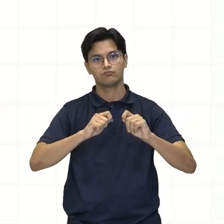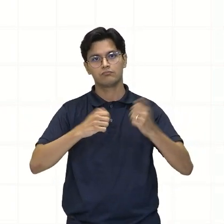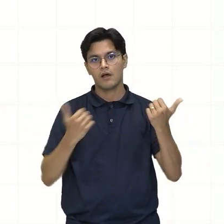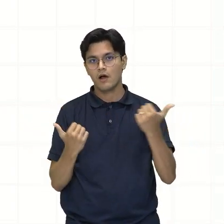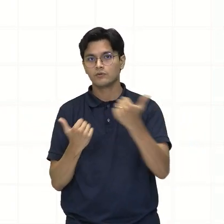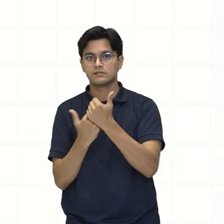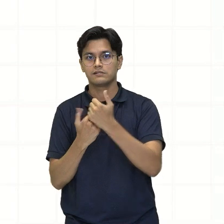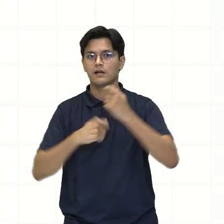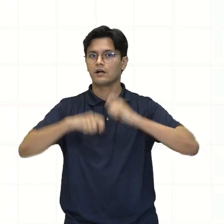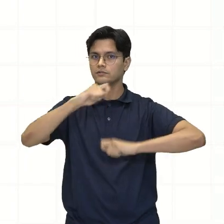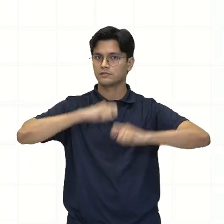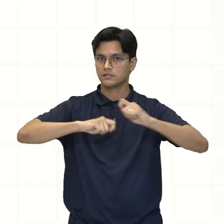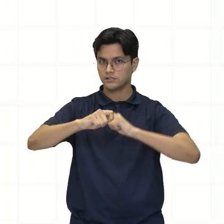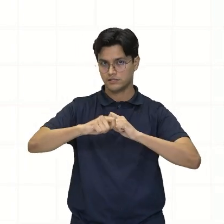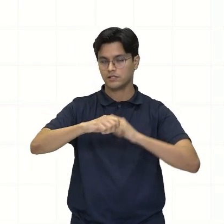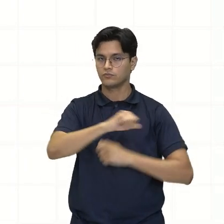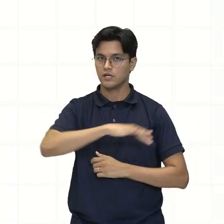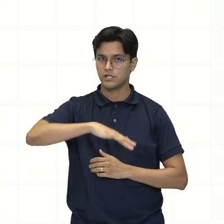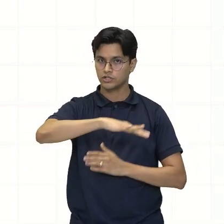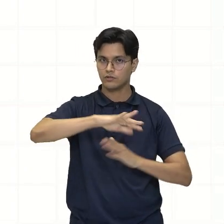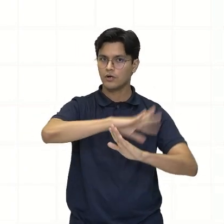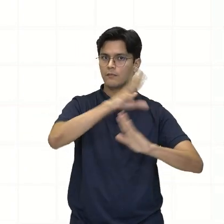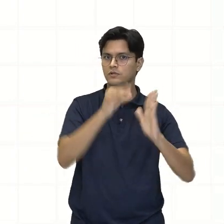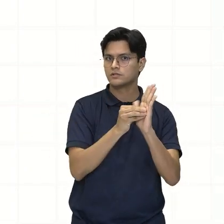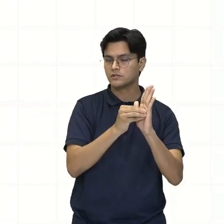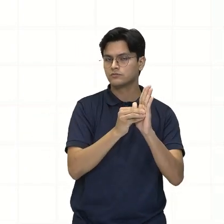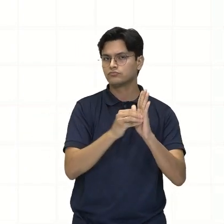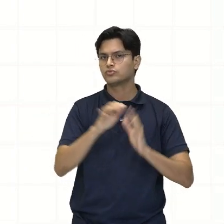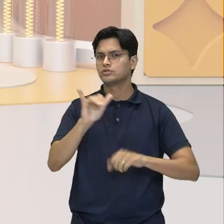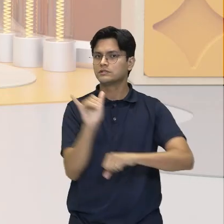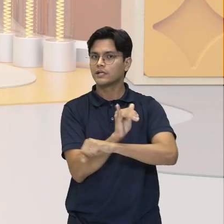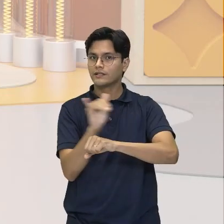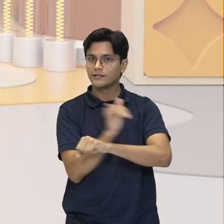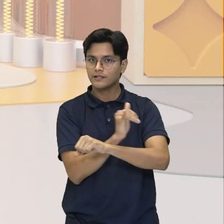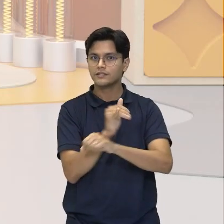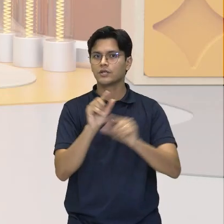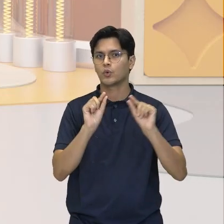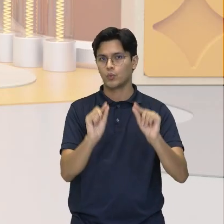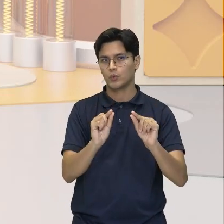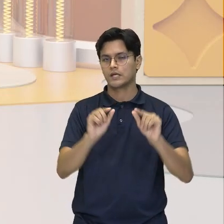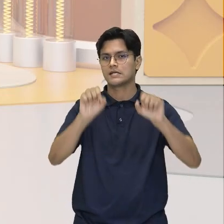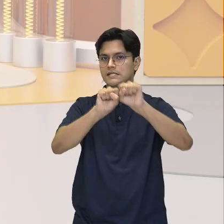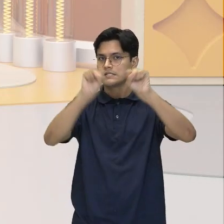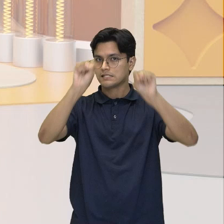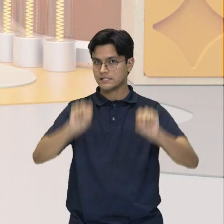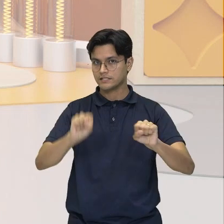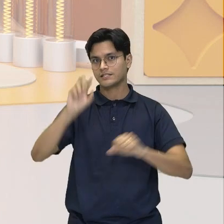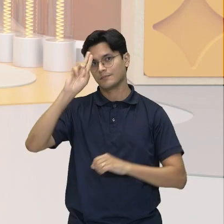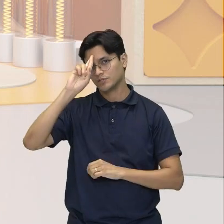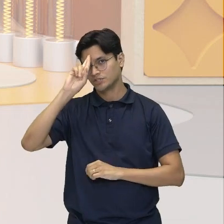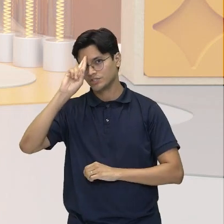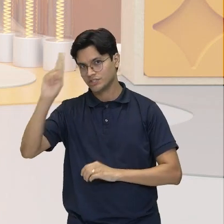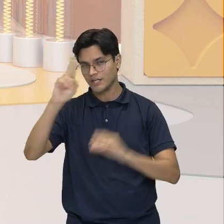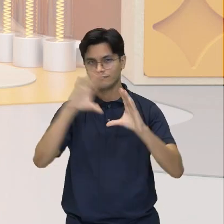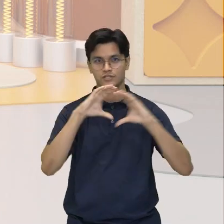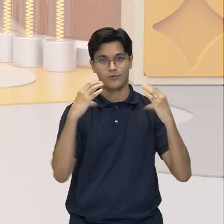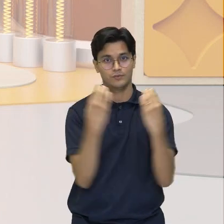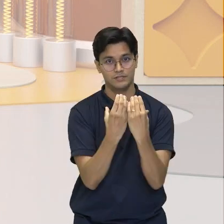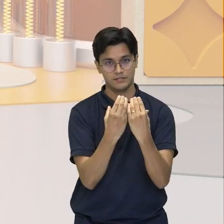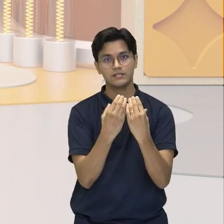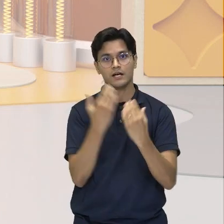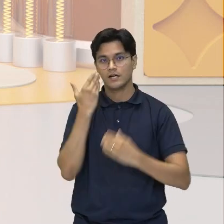administração da região amazônica, vai ser o sistema de capitães de aldeia, que vai